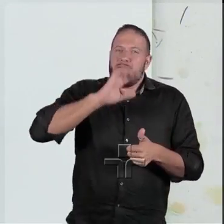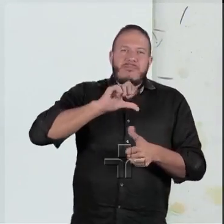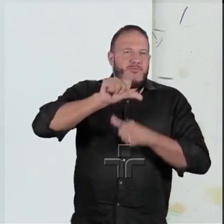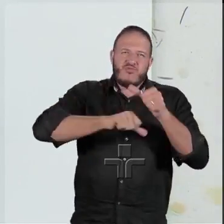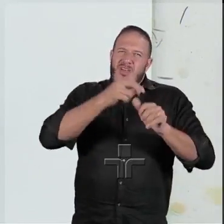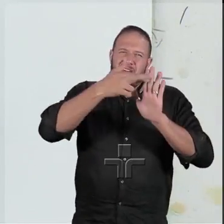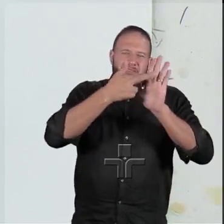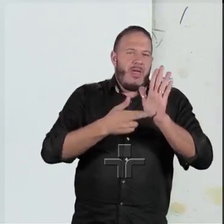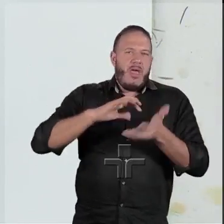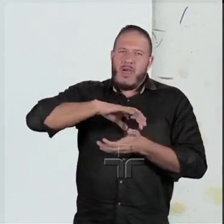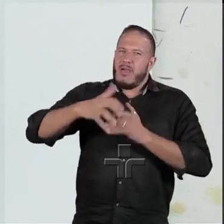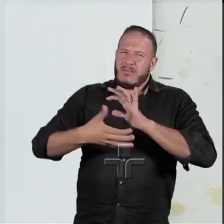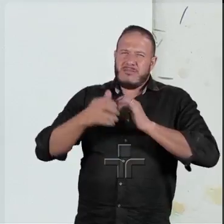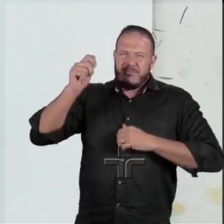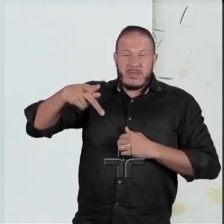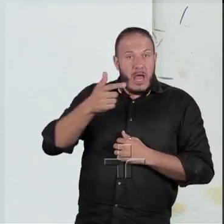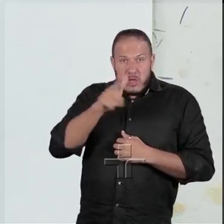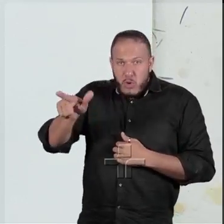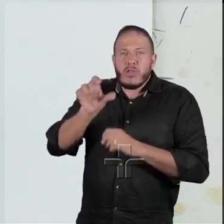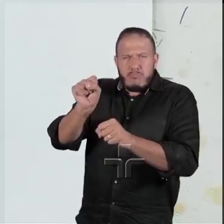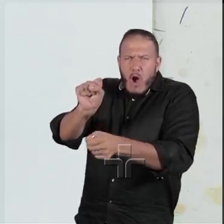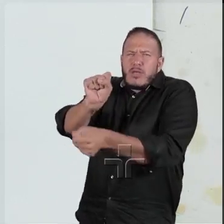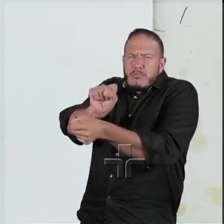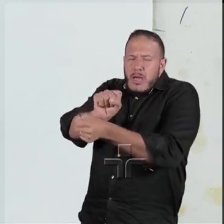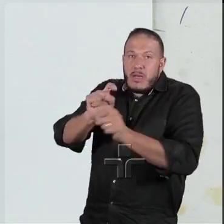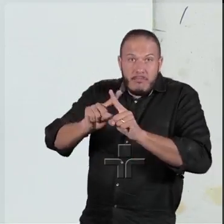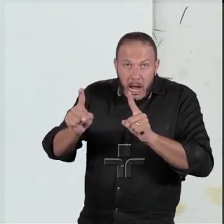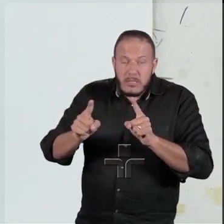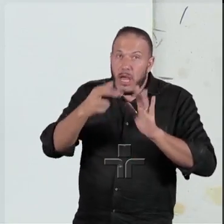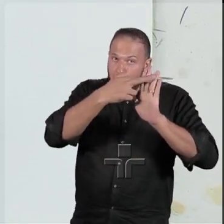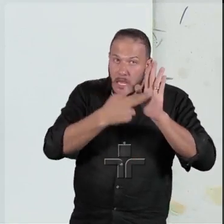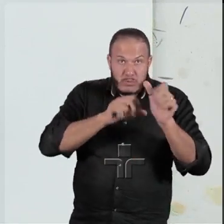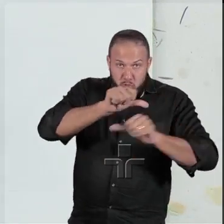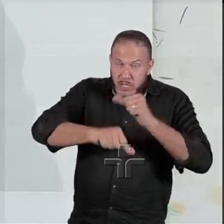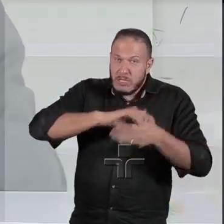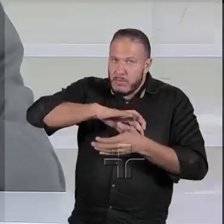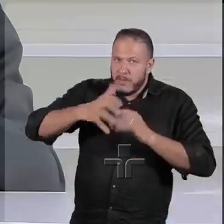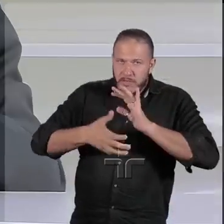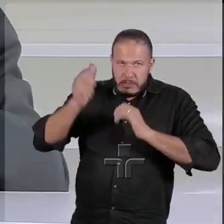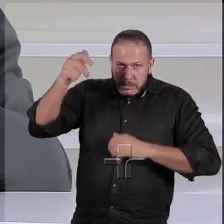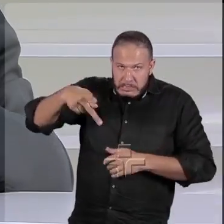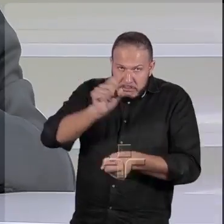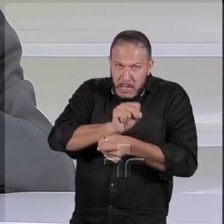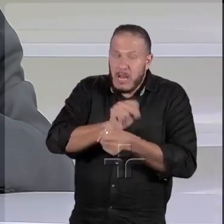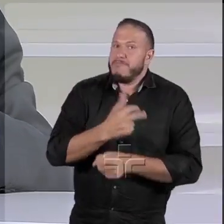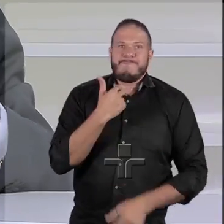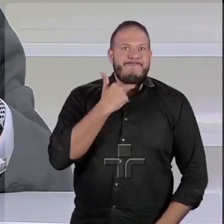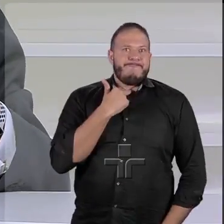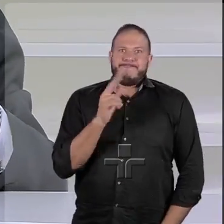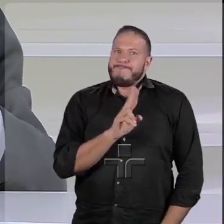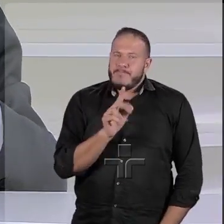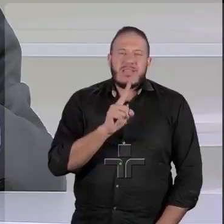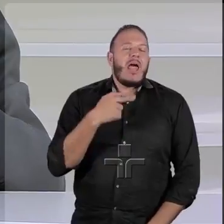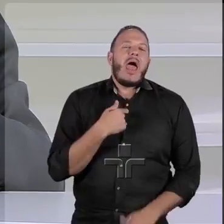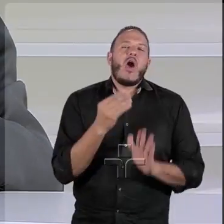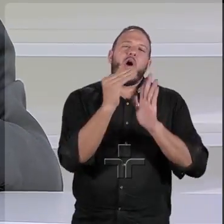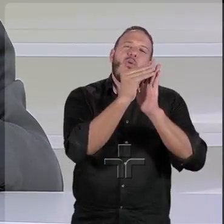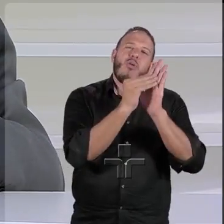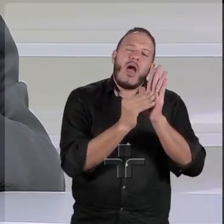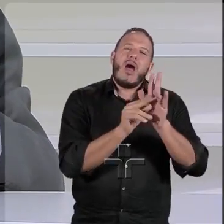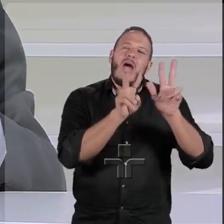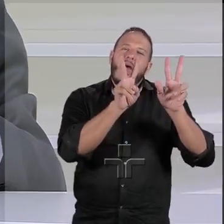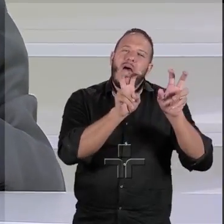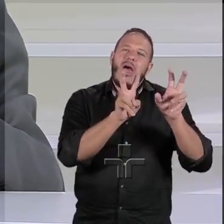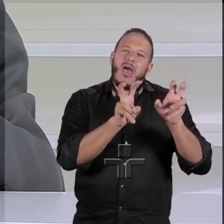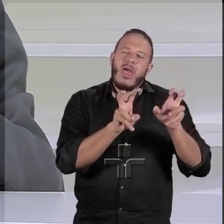ela. As outras podem esperar. A Previdência não. E se você começa a colocar pauta de costumes, independência